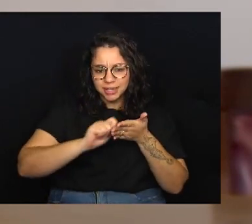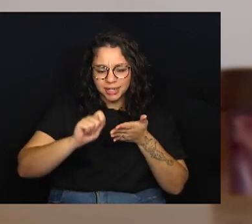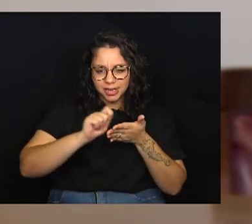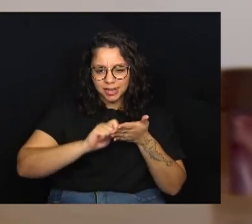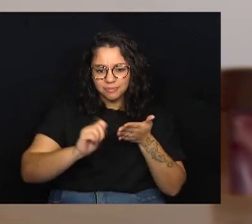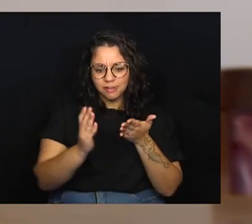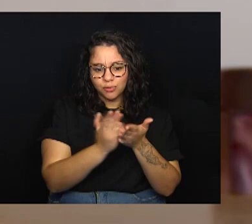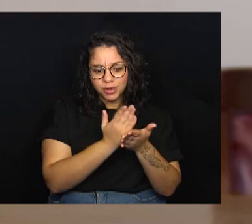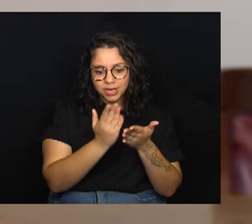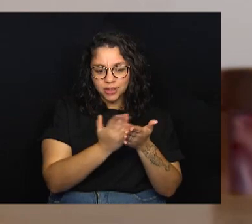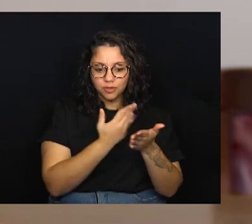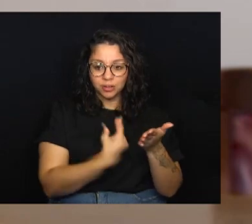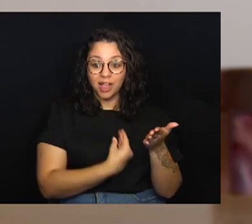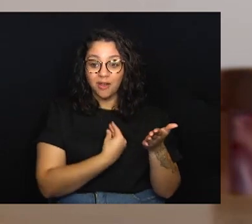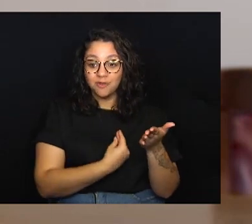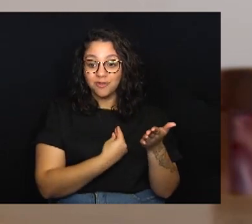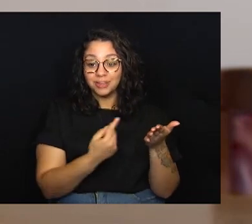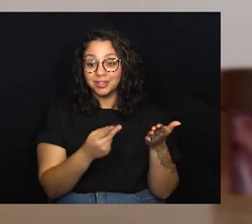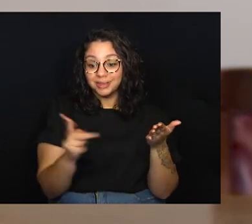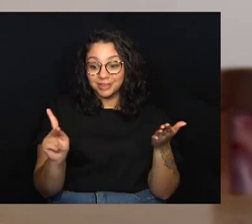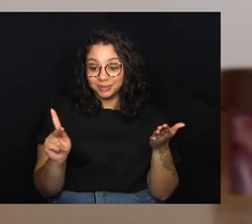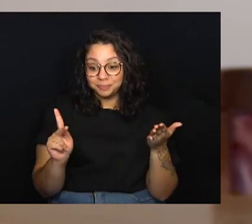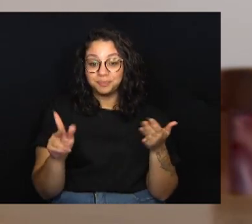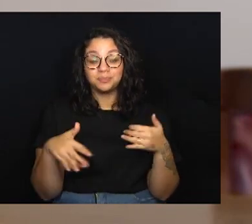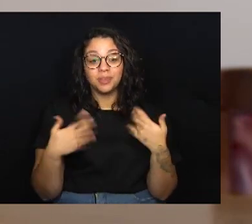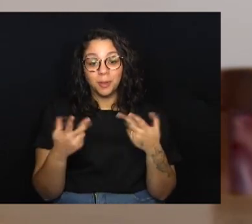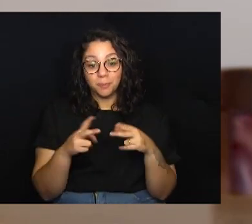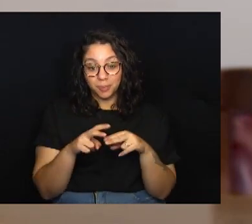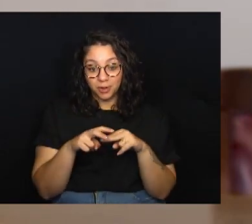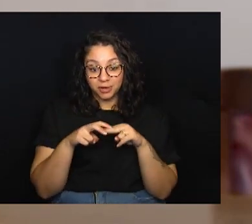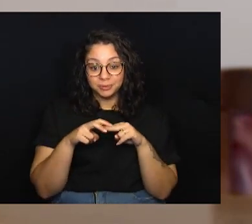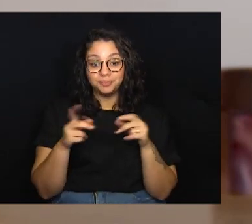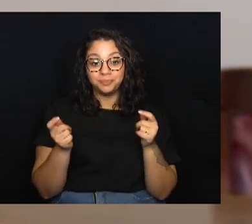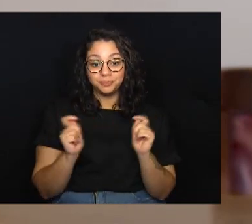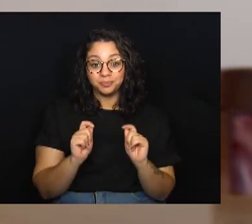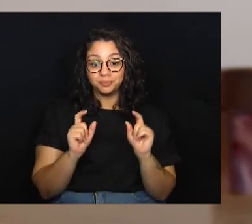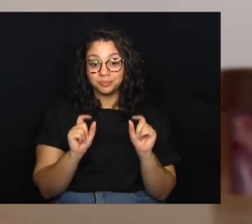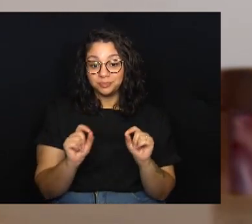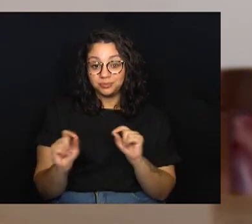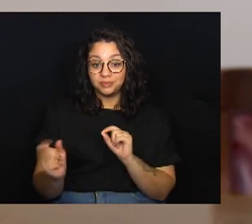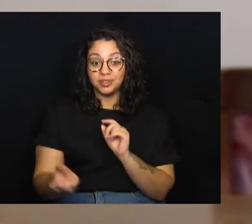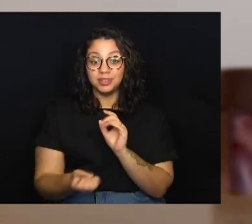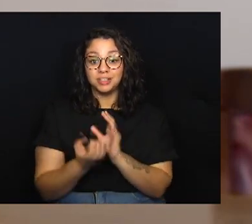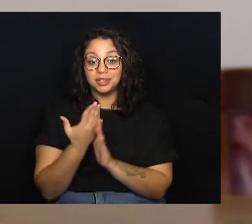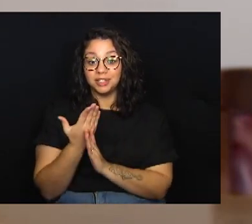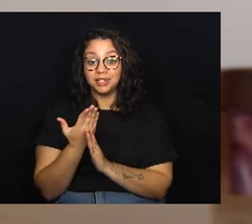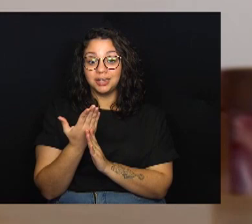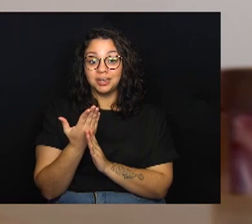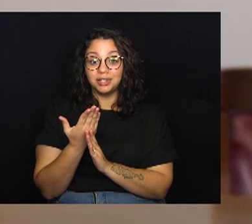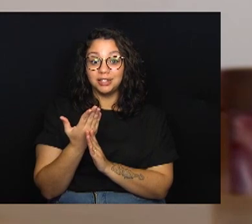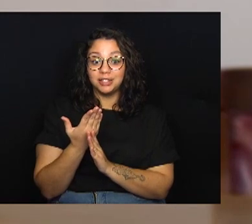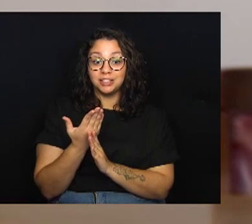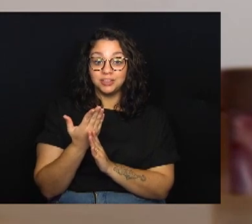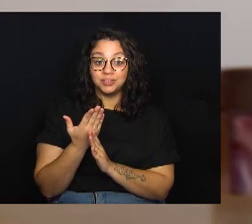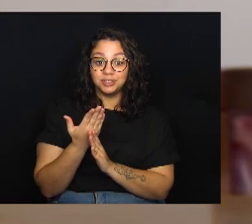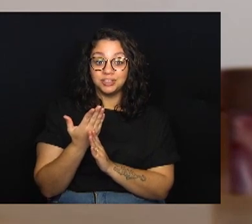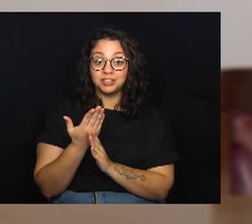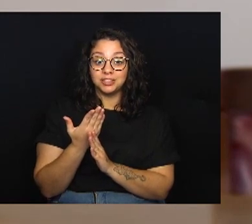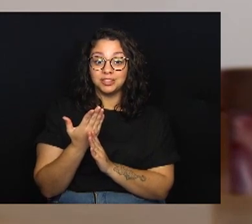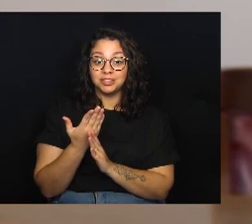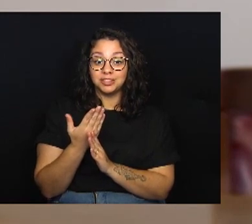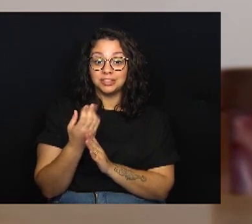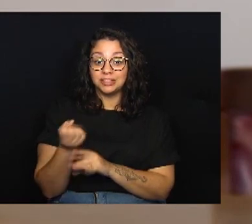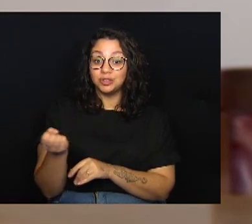da vida deles. Né? Com isso, nós vamos possibilitar o surgimento de novos talentos, de